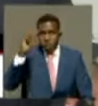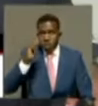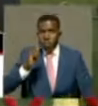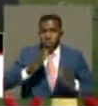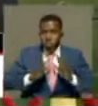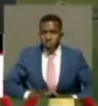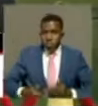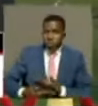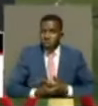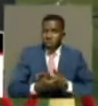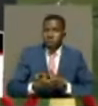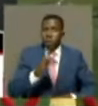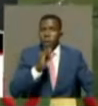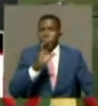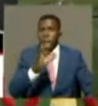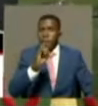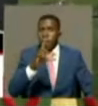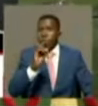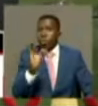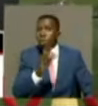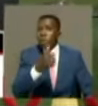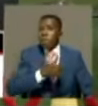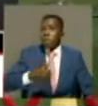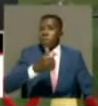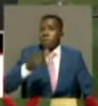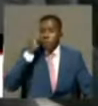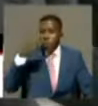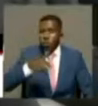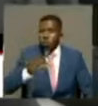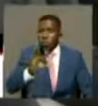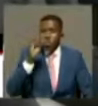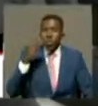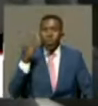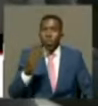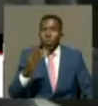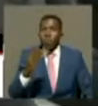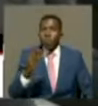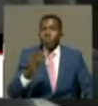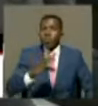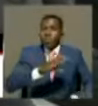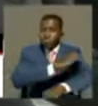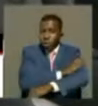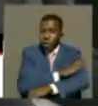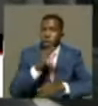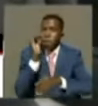de Icolibengo, província de Luanda, foi nomeado ao cargo de delegado provincial do Ministério do Interior